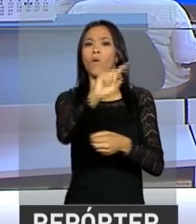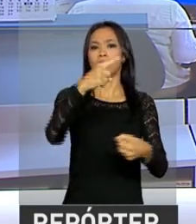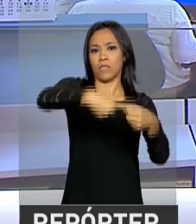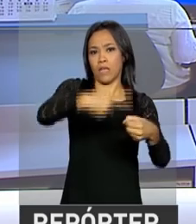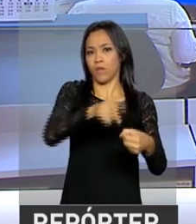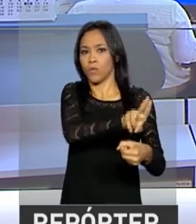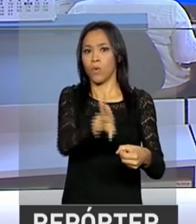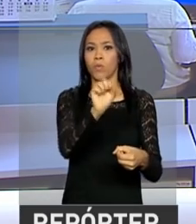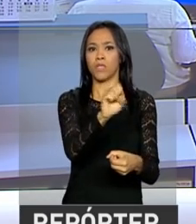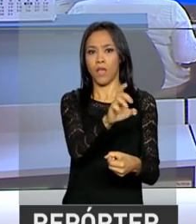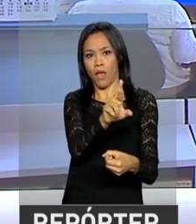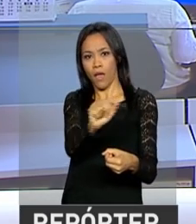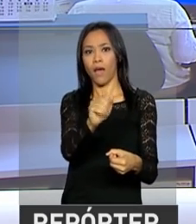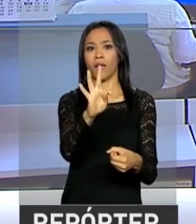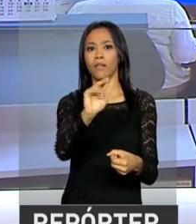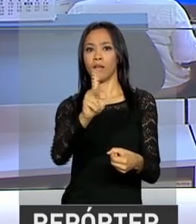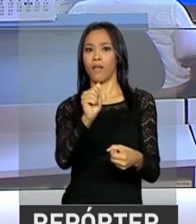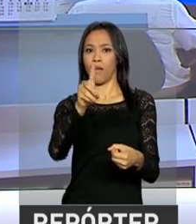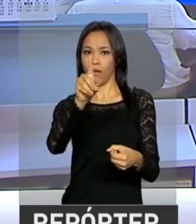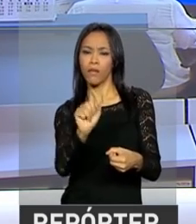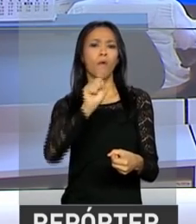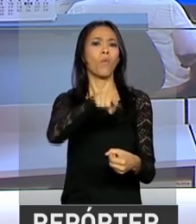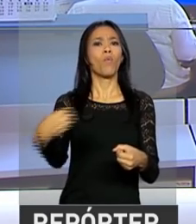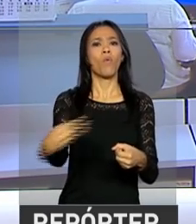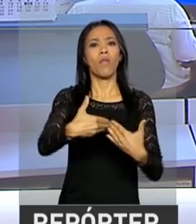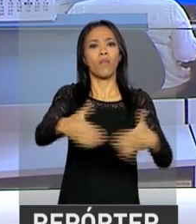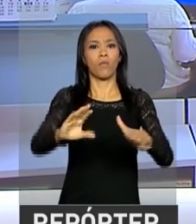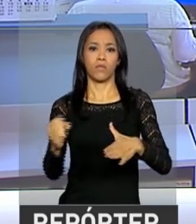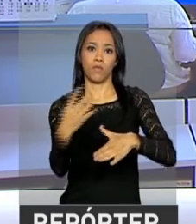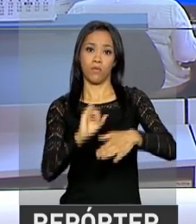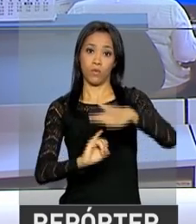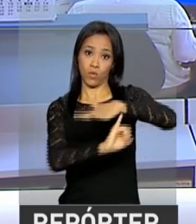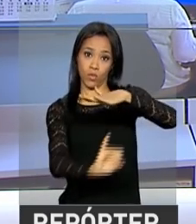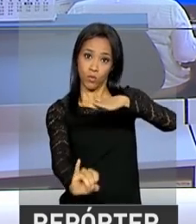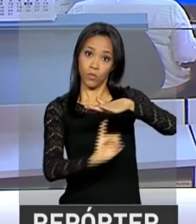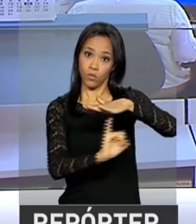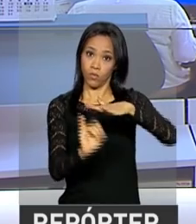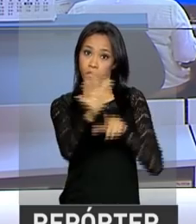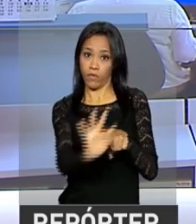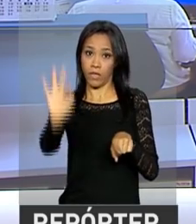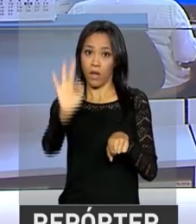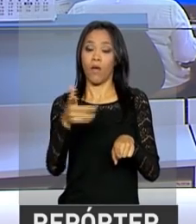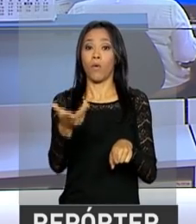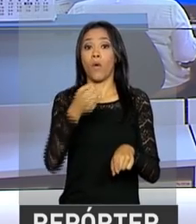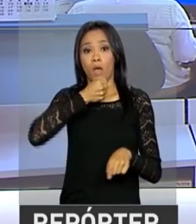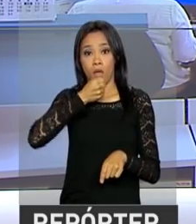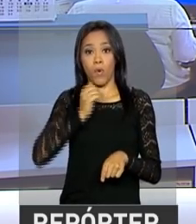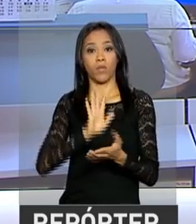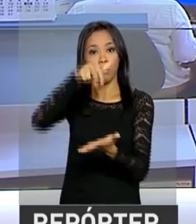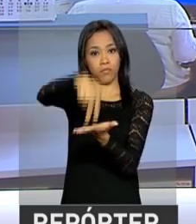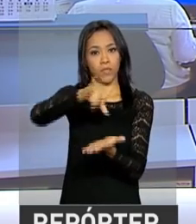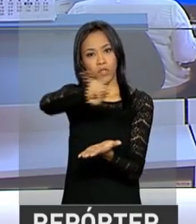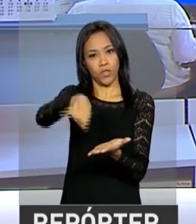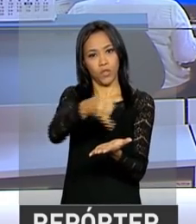a inauguração do novo prédio do campus do Instituto Federal do Sertão Pernambucano. O repórter José Luiz Filho está lá